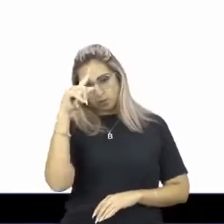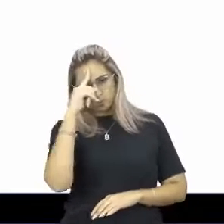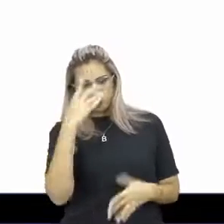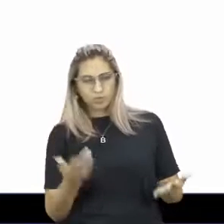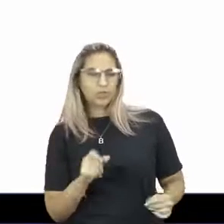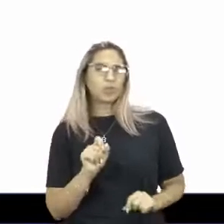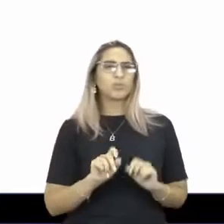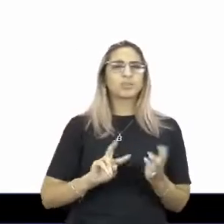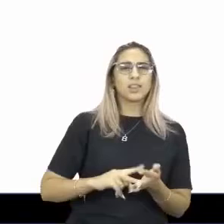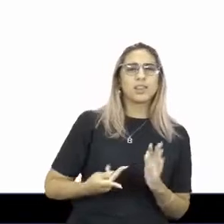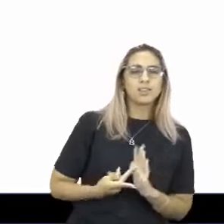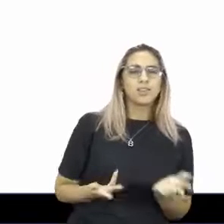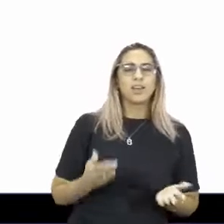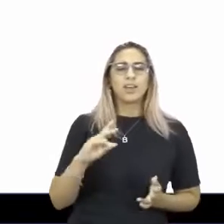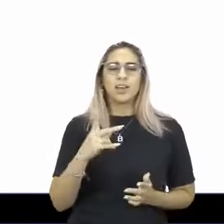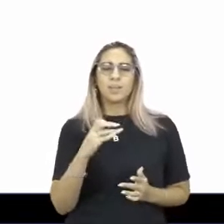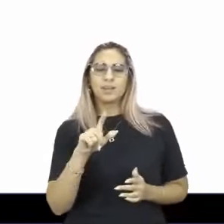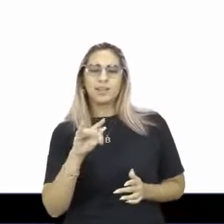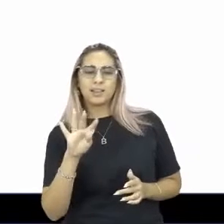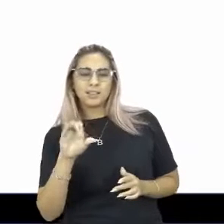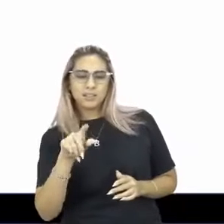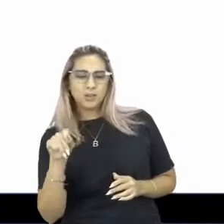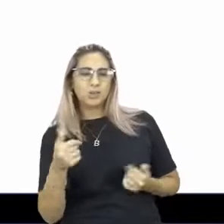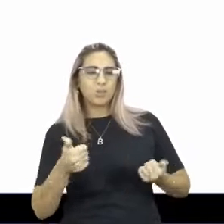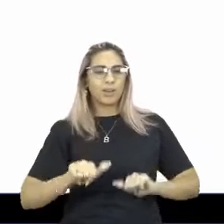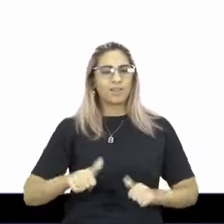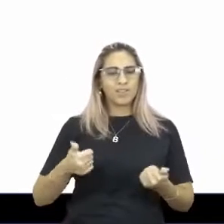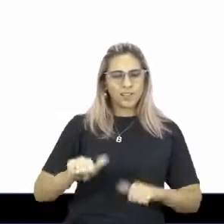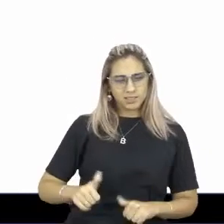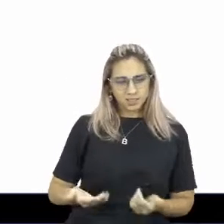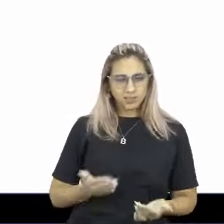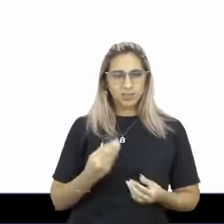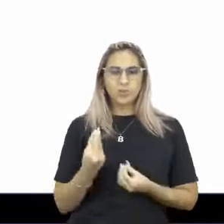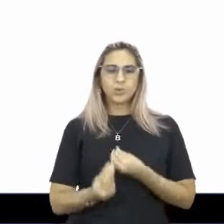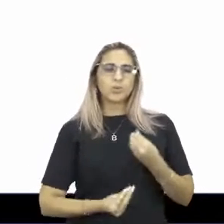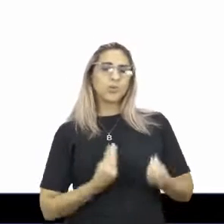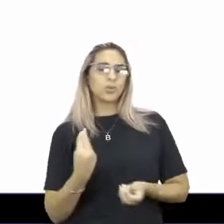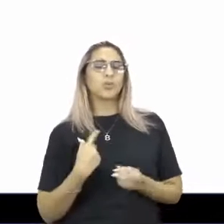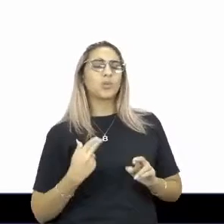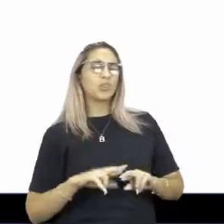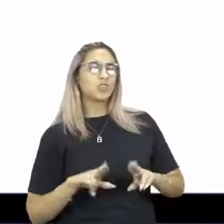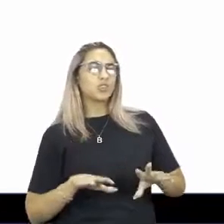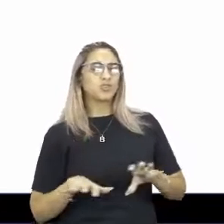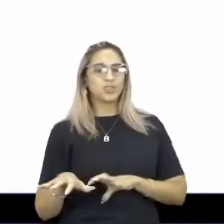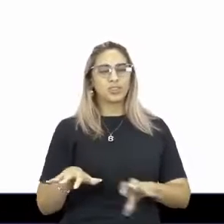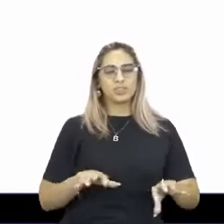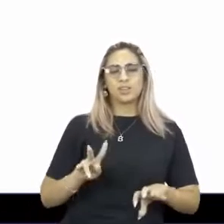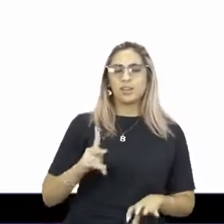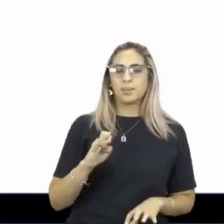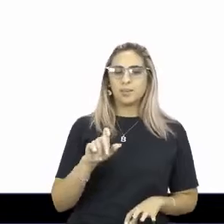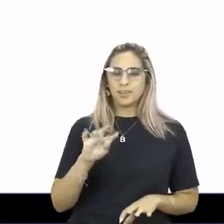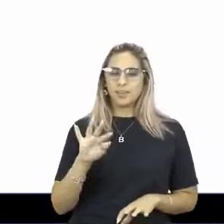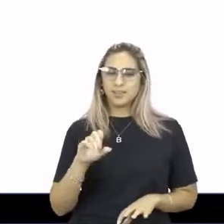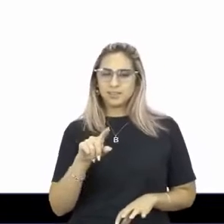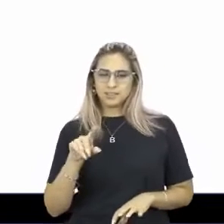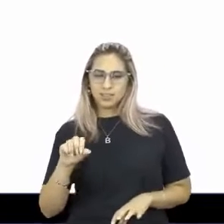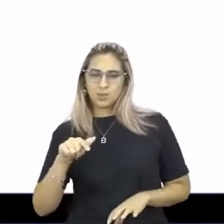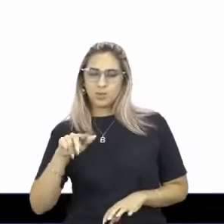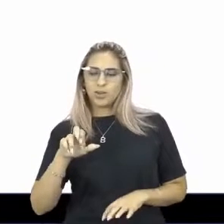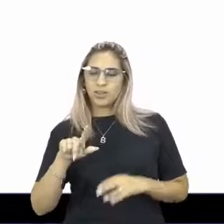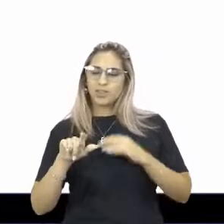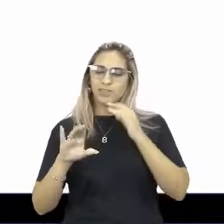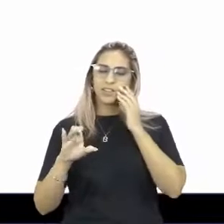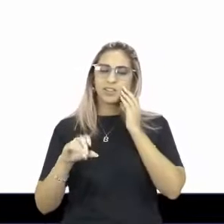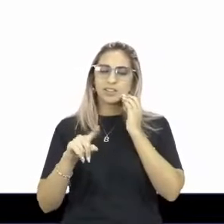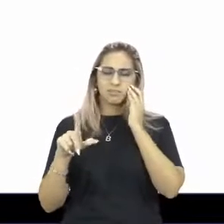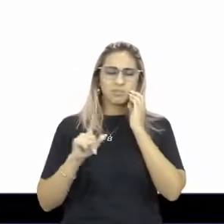o que é habilitação, o que é qualificação, né? Como é que eu vou diferenciar o que é uma habilitação e uma qualificação? Vai